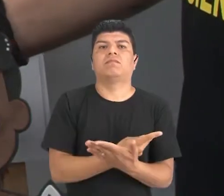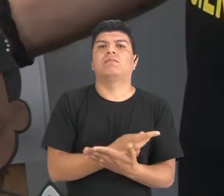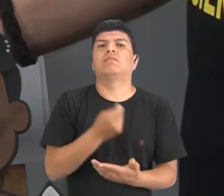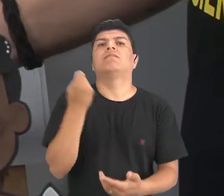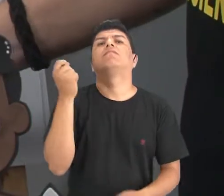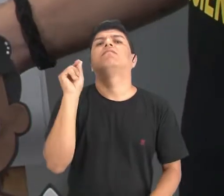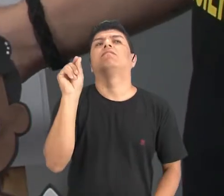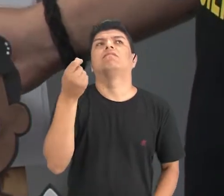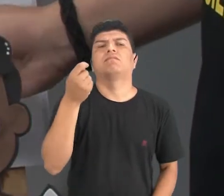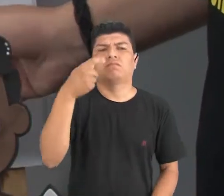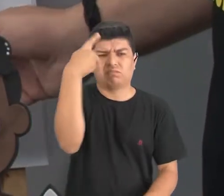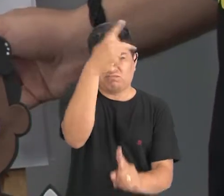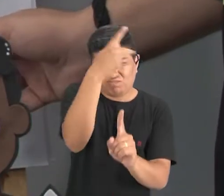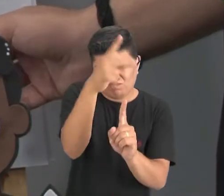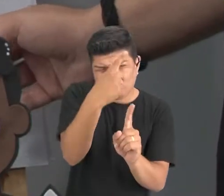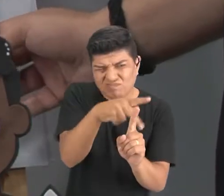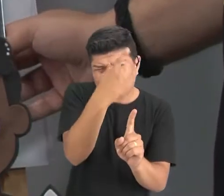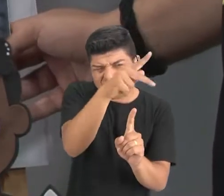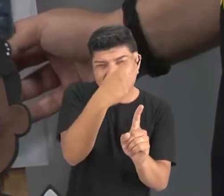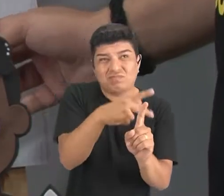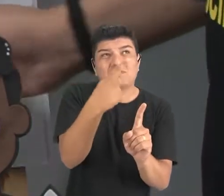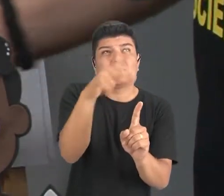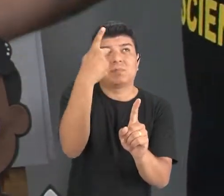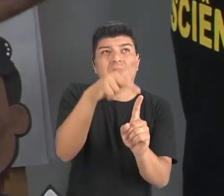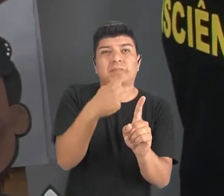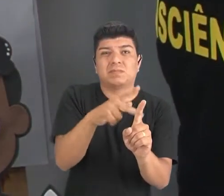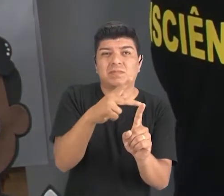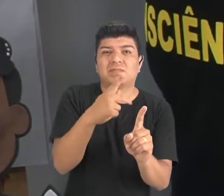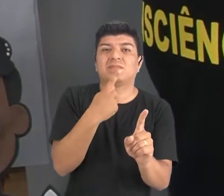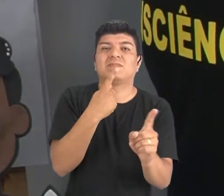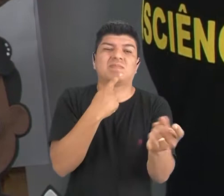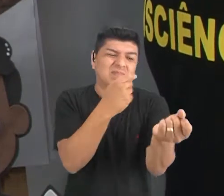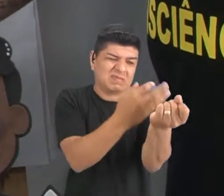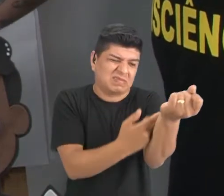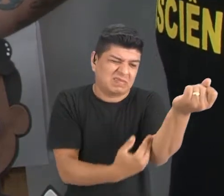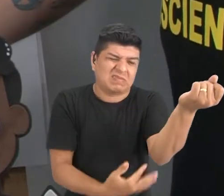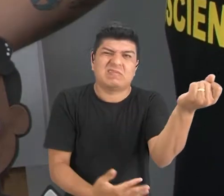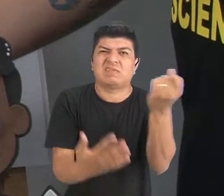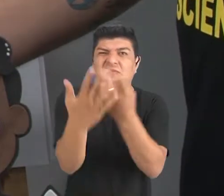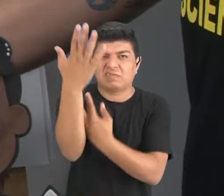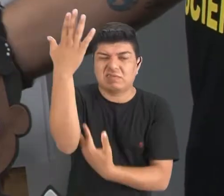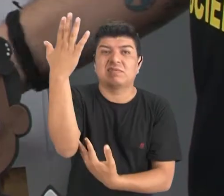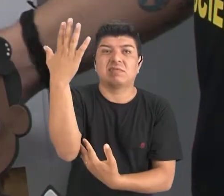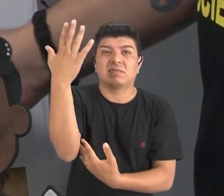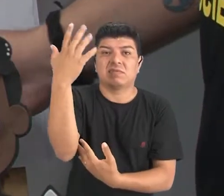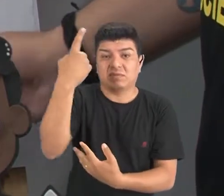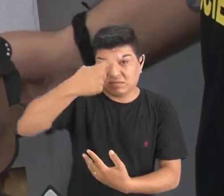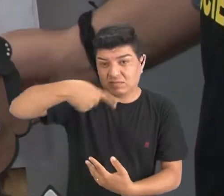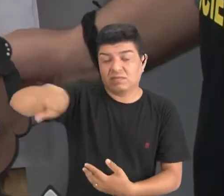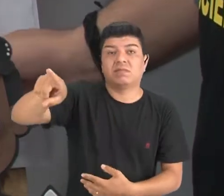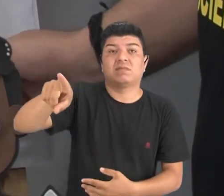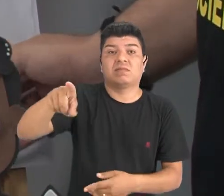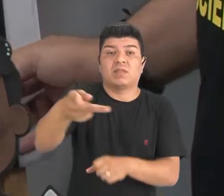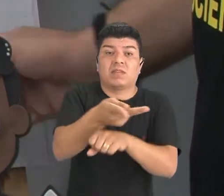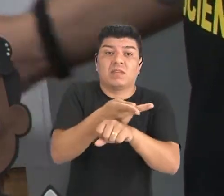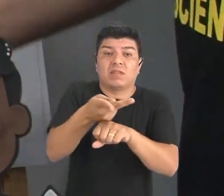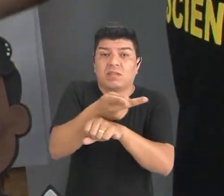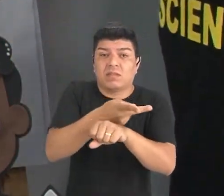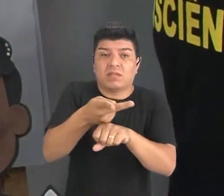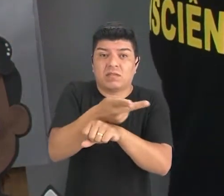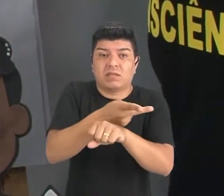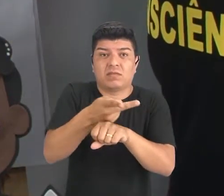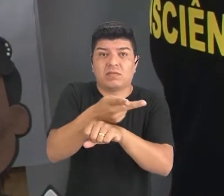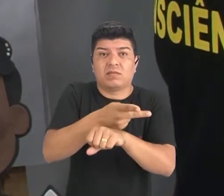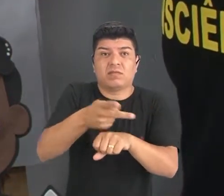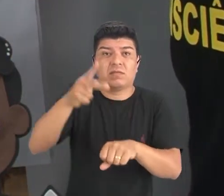fazendeiro chicoteou o menino até sangrar e mandou que ele fosse procurar o cavalo